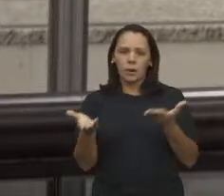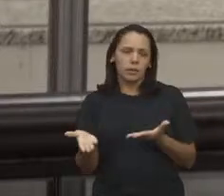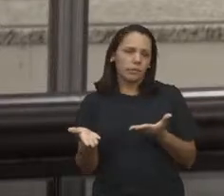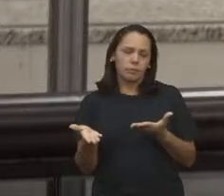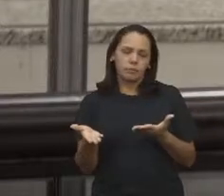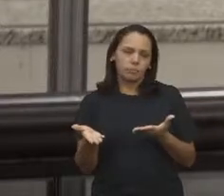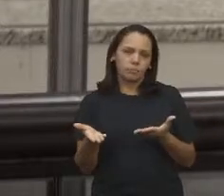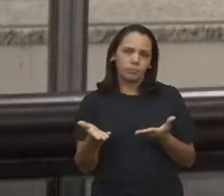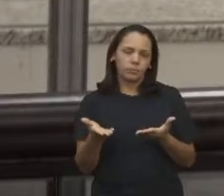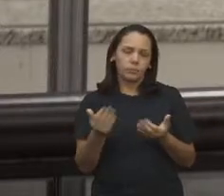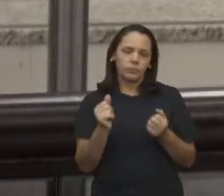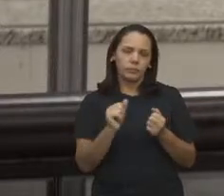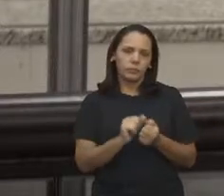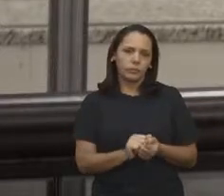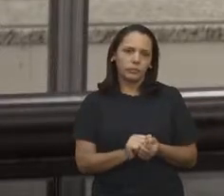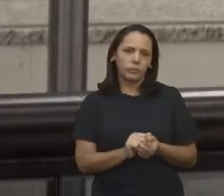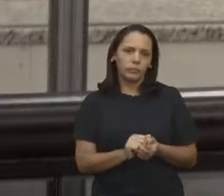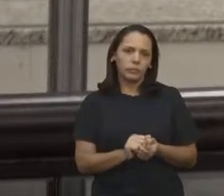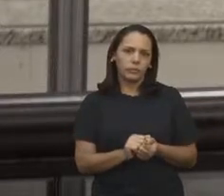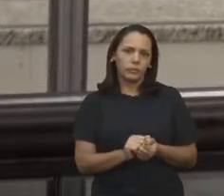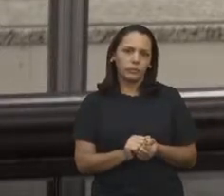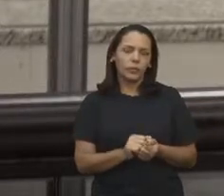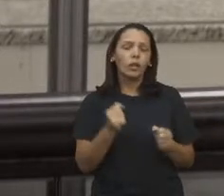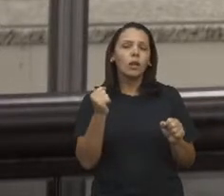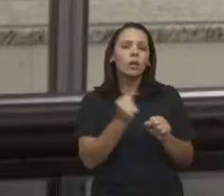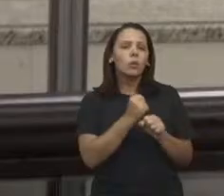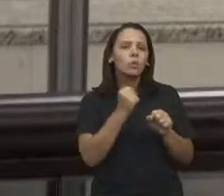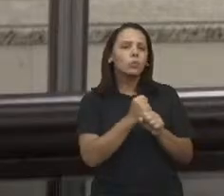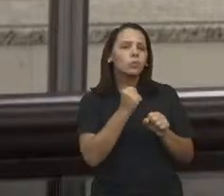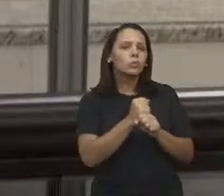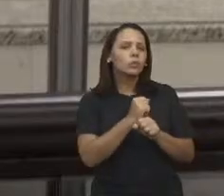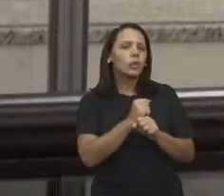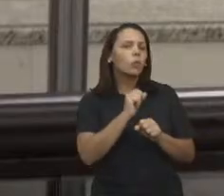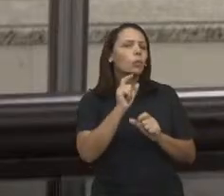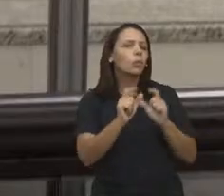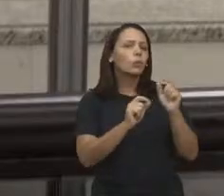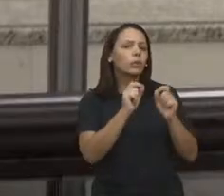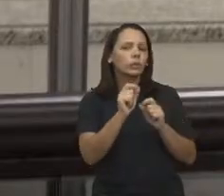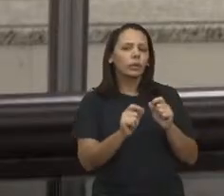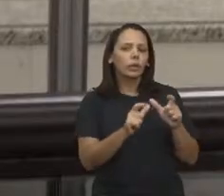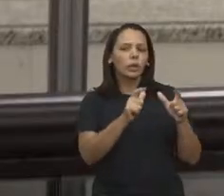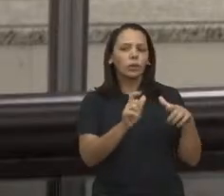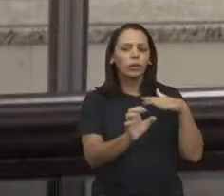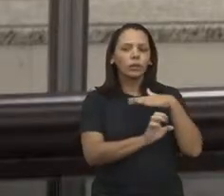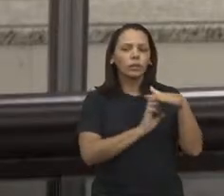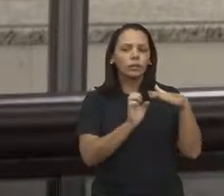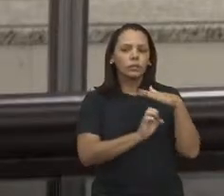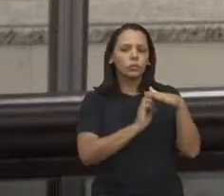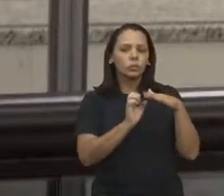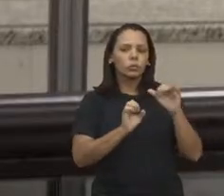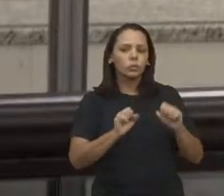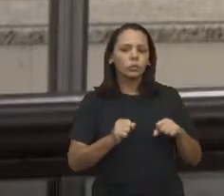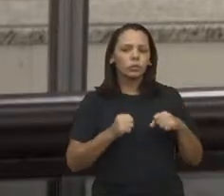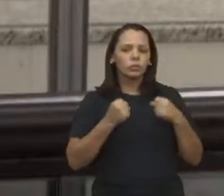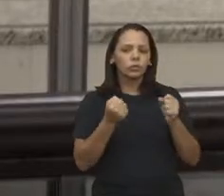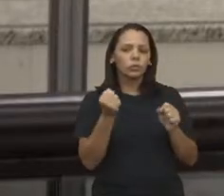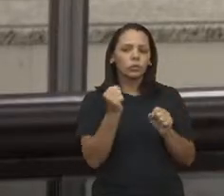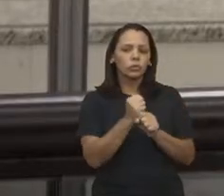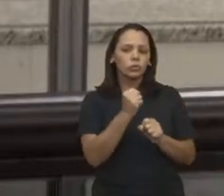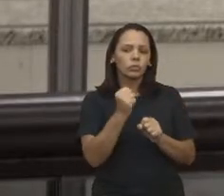né? O que é construção civil? Construção civil é o setor da indústria que se dedica à